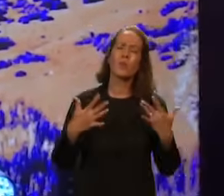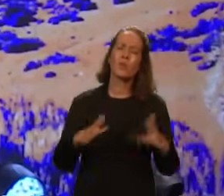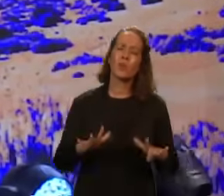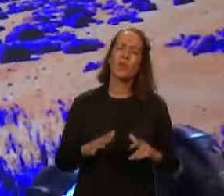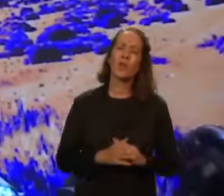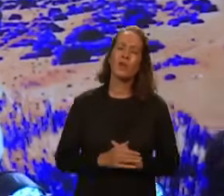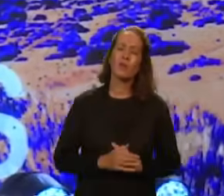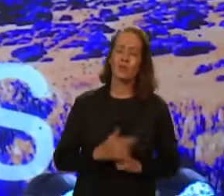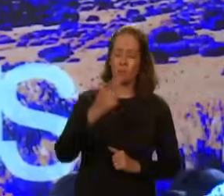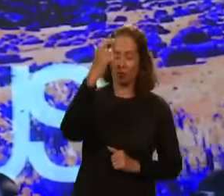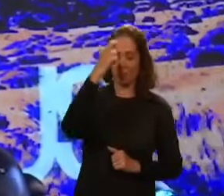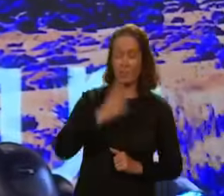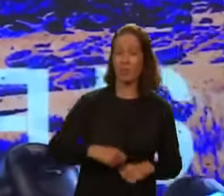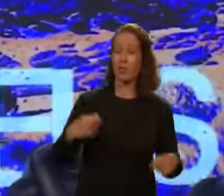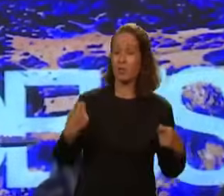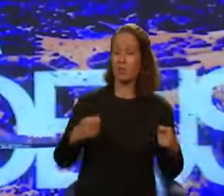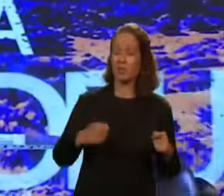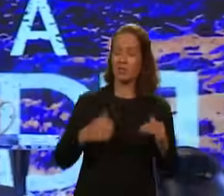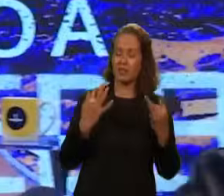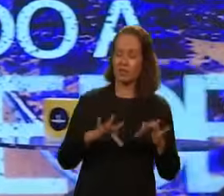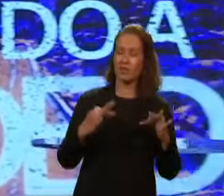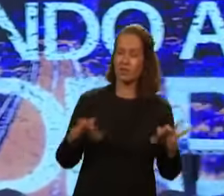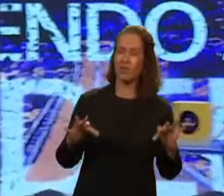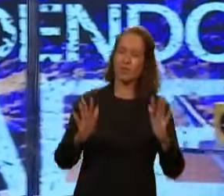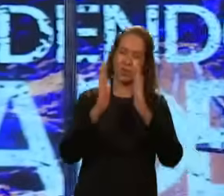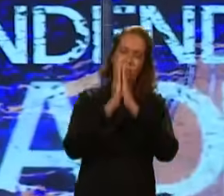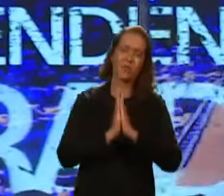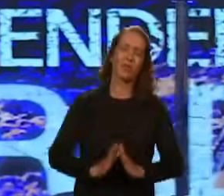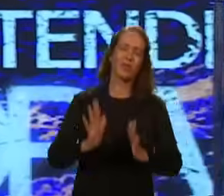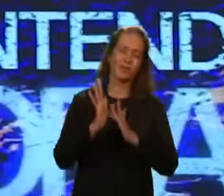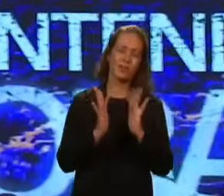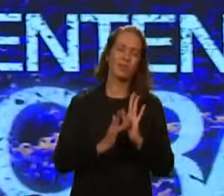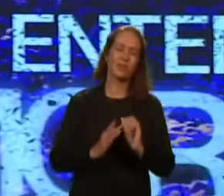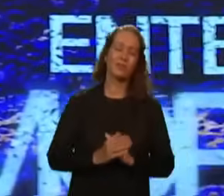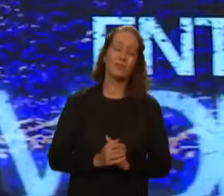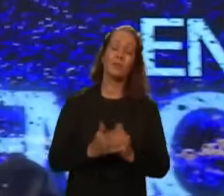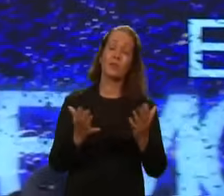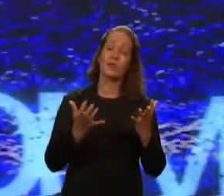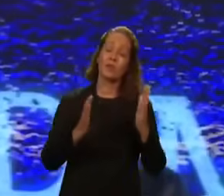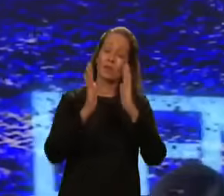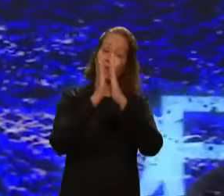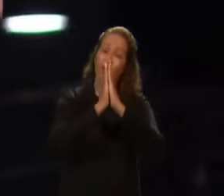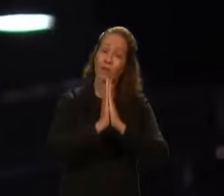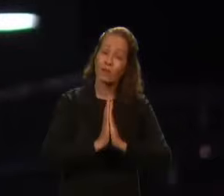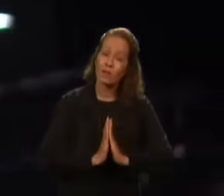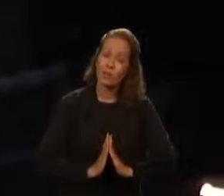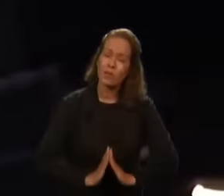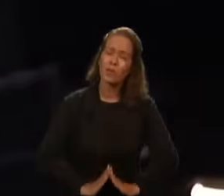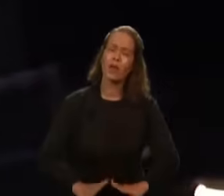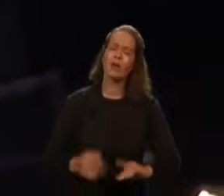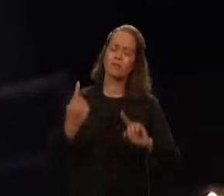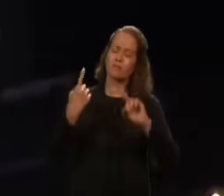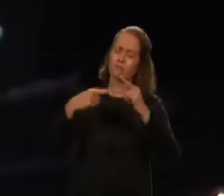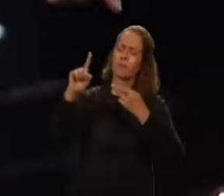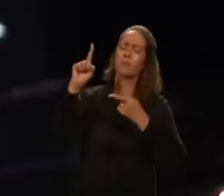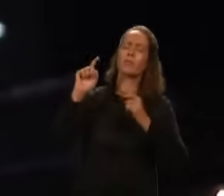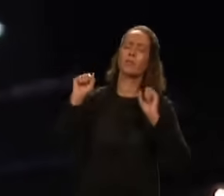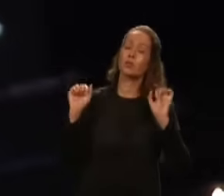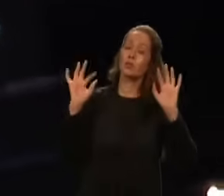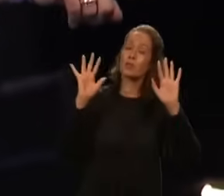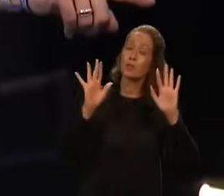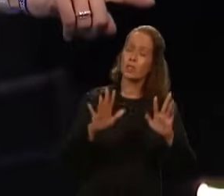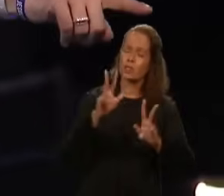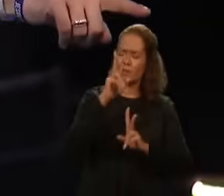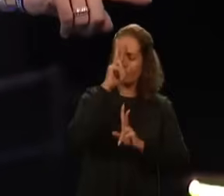dor para adorar Jesus. Eu quero adorá-lo na prosperidade e na bênção com a mesma força como se eu